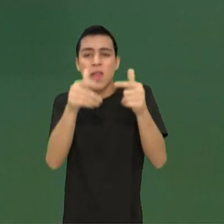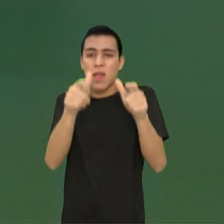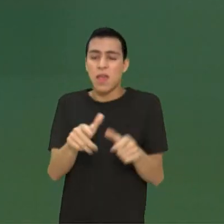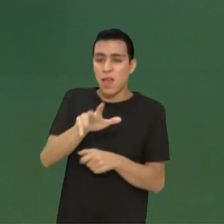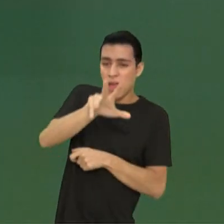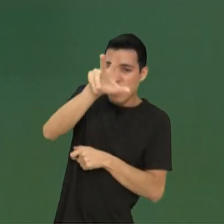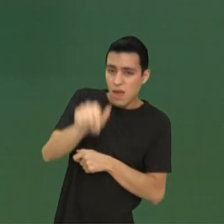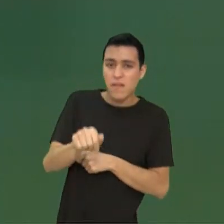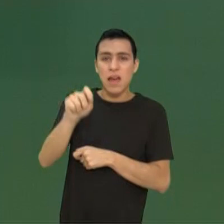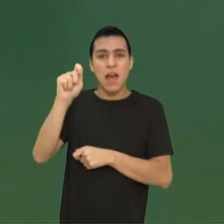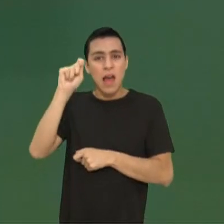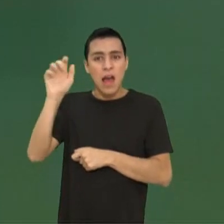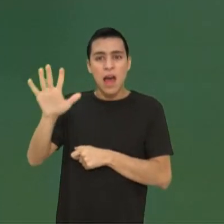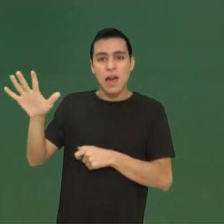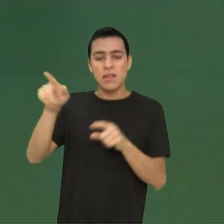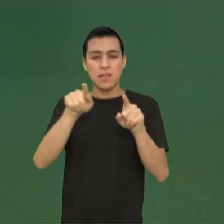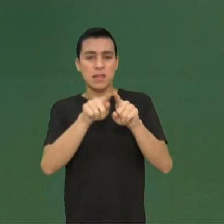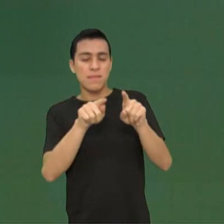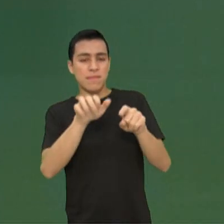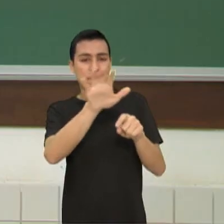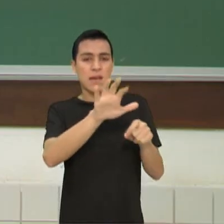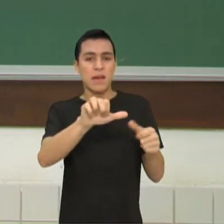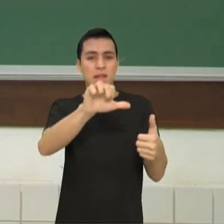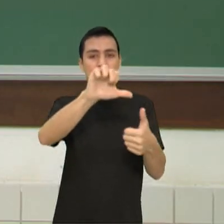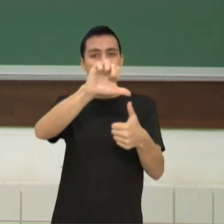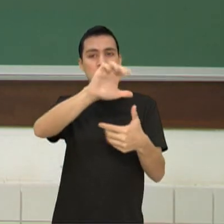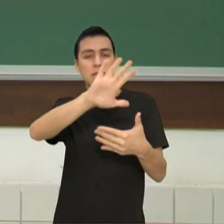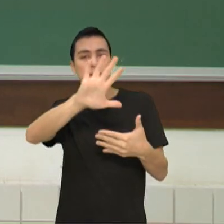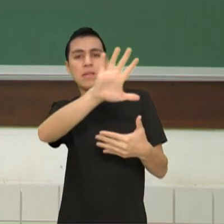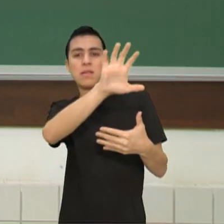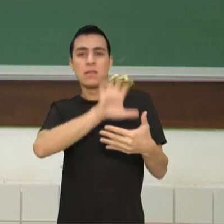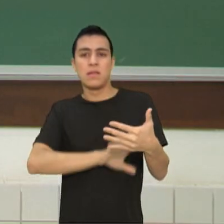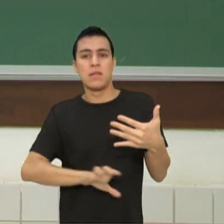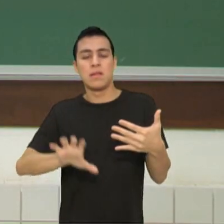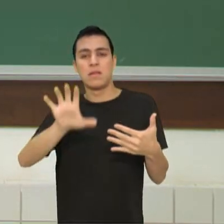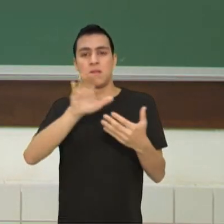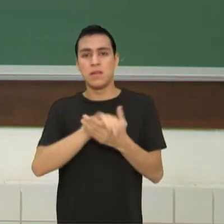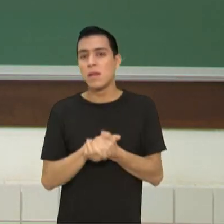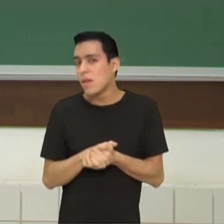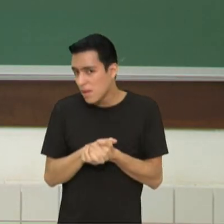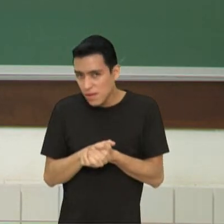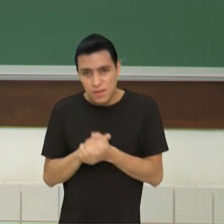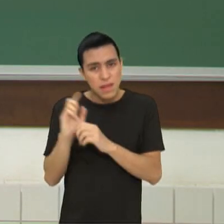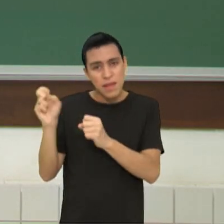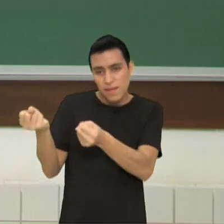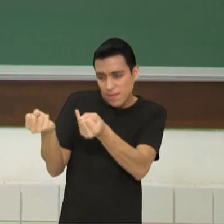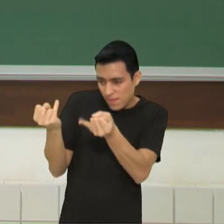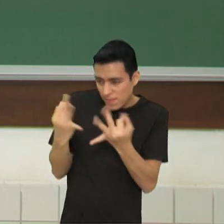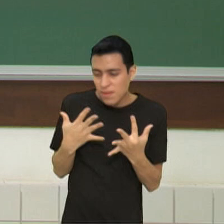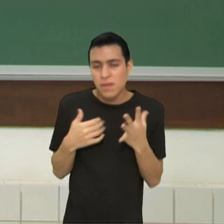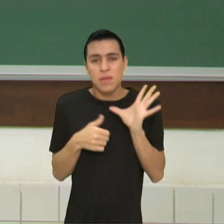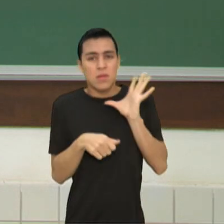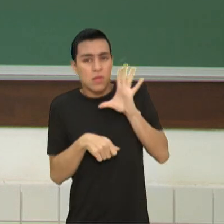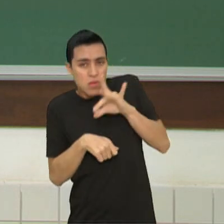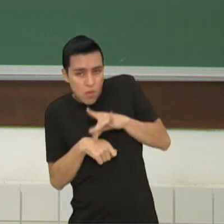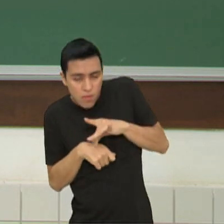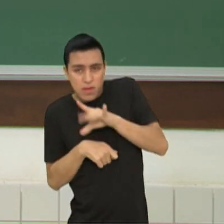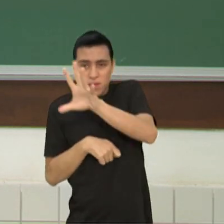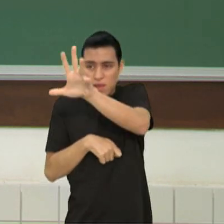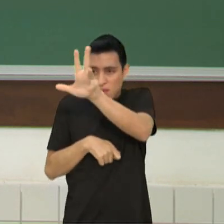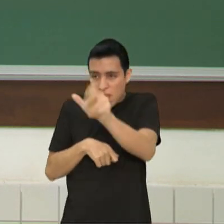África, na Ásia e nas Américas. Gente, praticamente ele descreveu todas as doenças